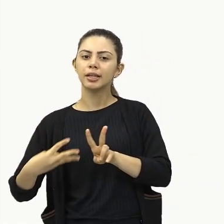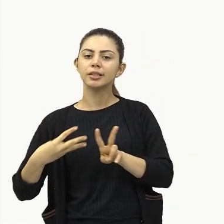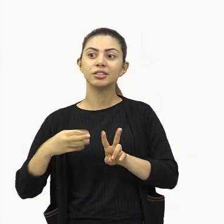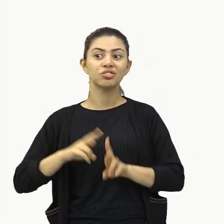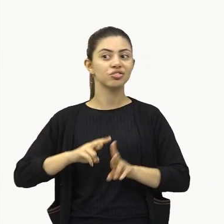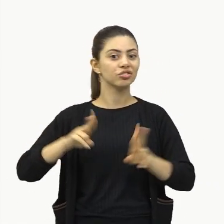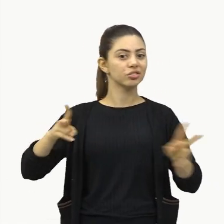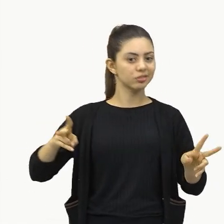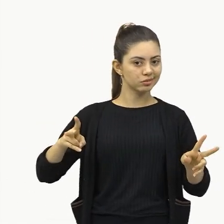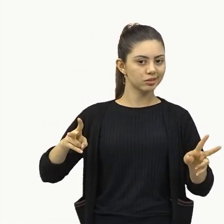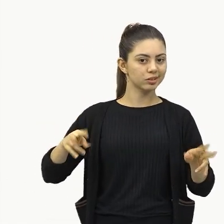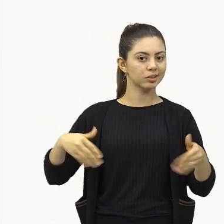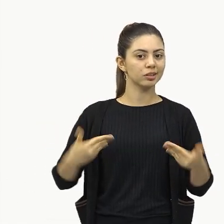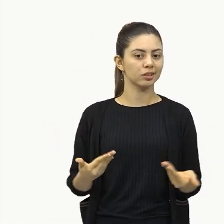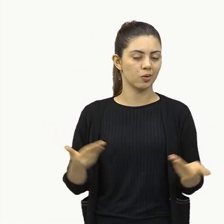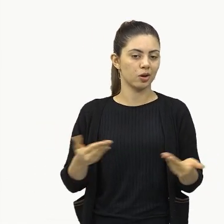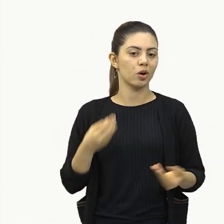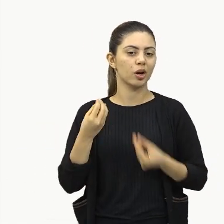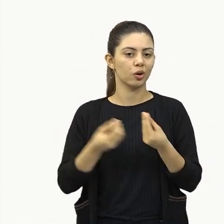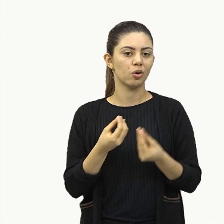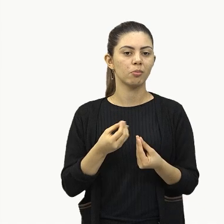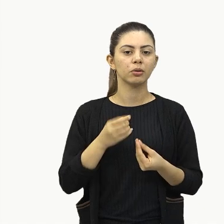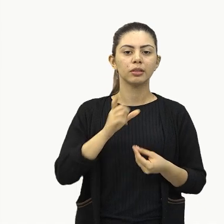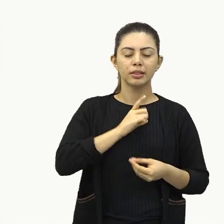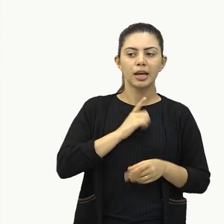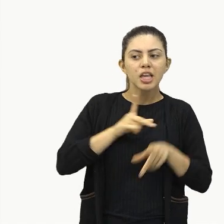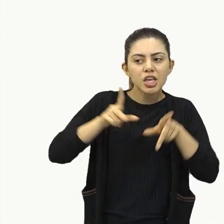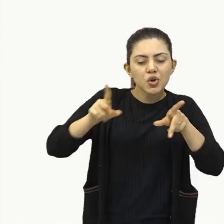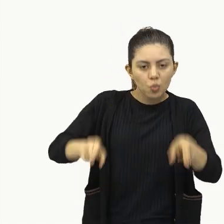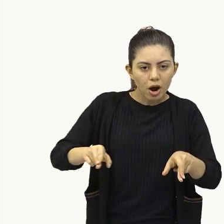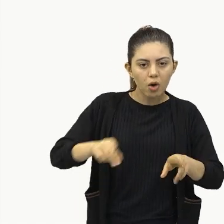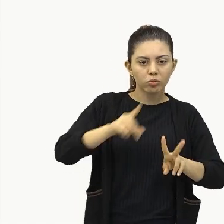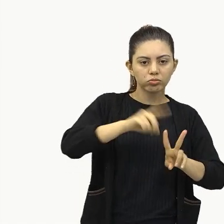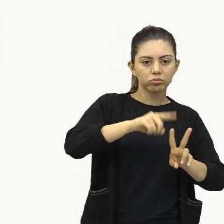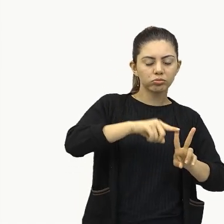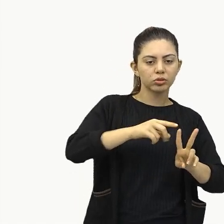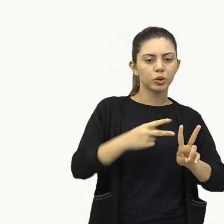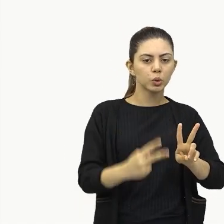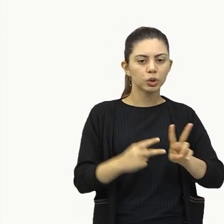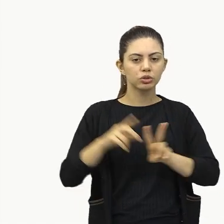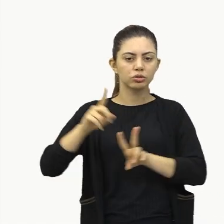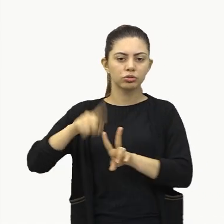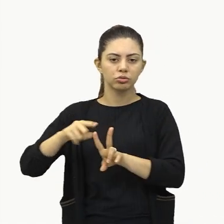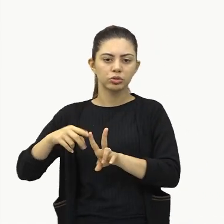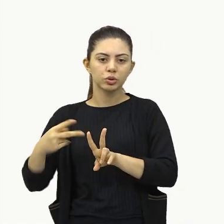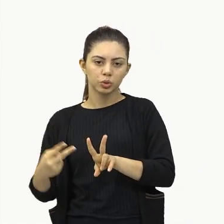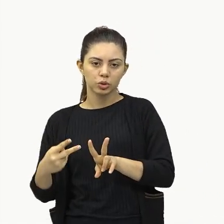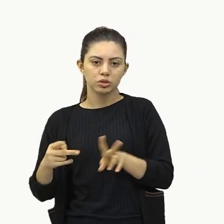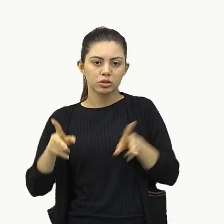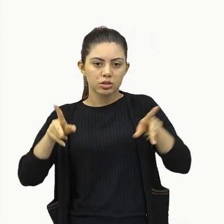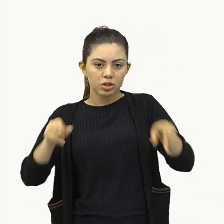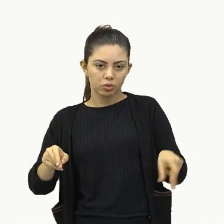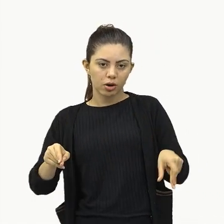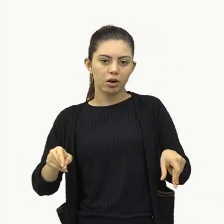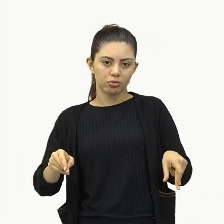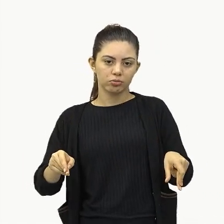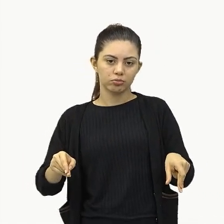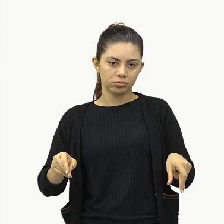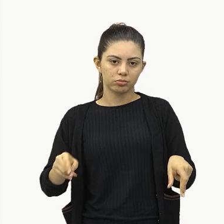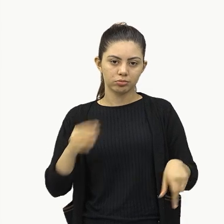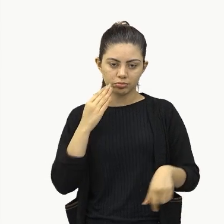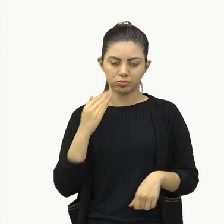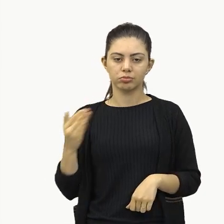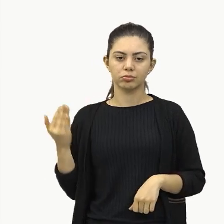quem tem a mesma raiz. Quem não tem a mesma raiz, a gente vai trabalhar, ó, com quem tem